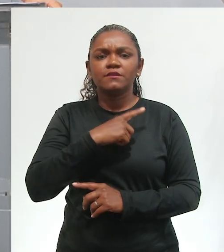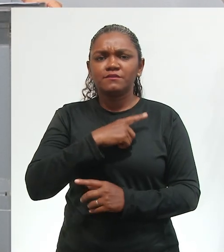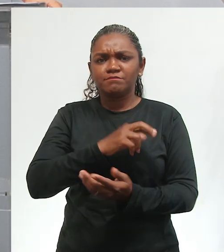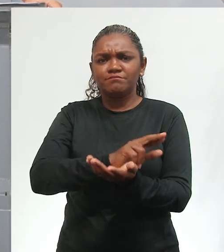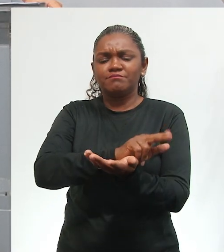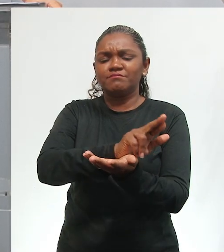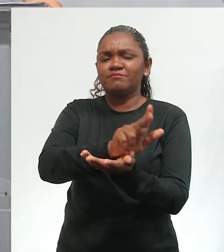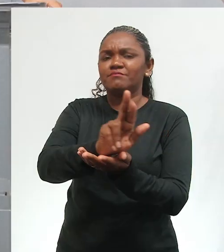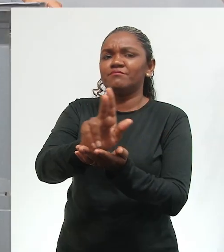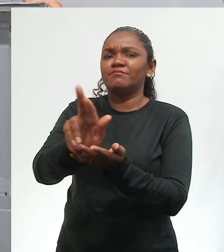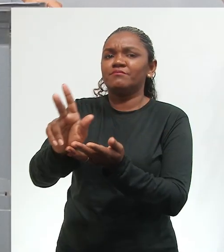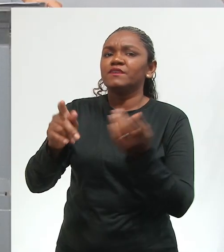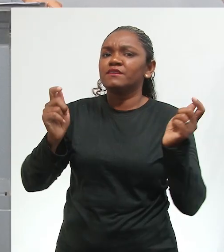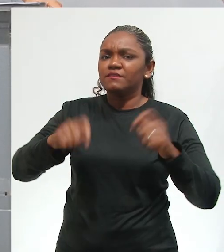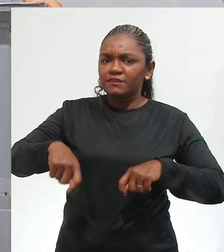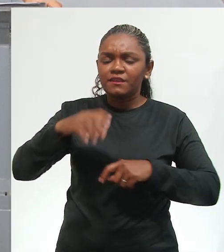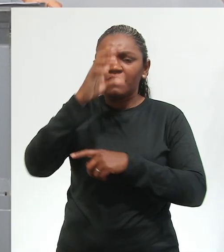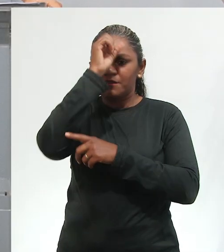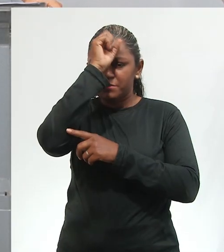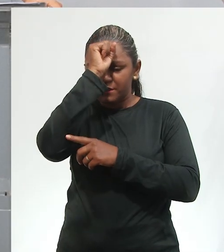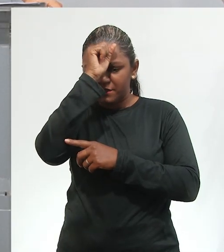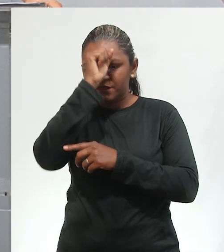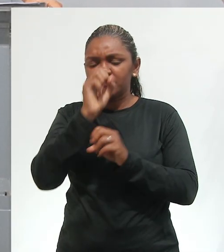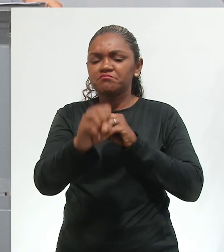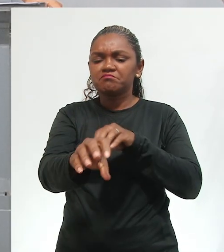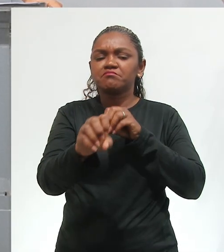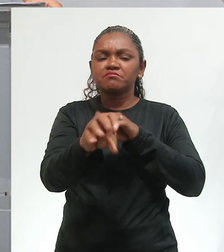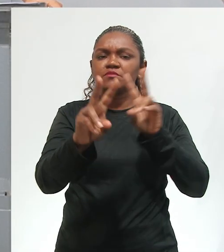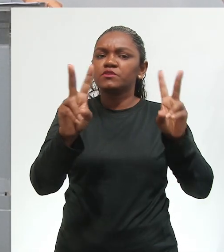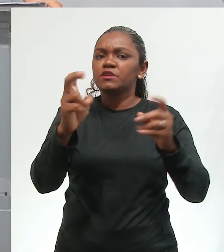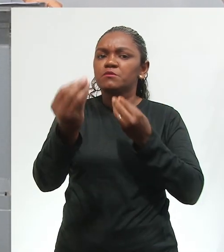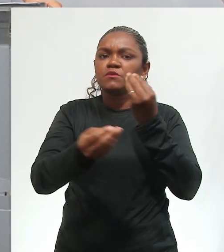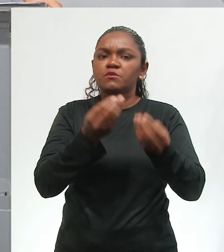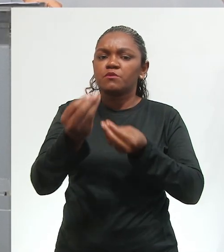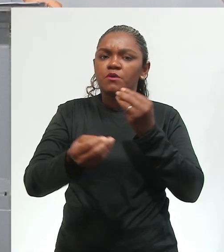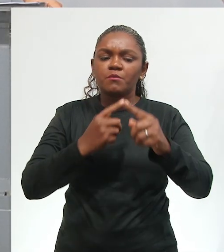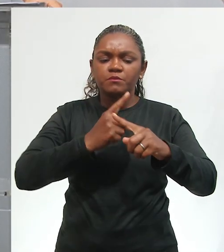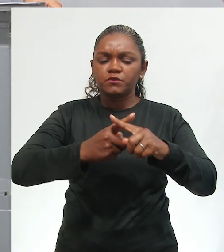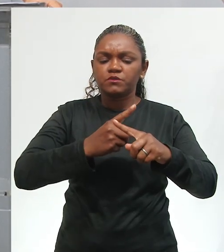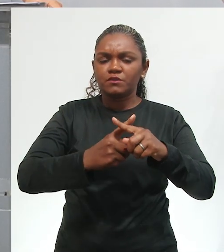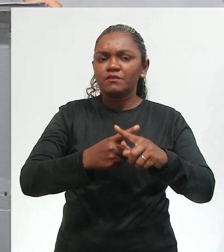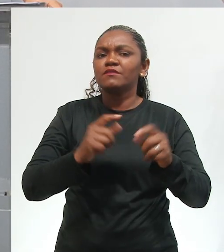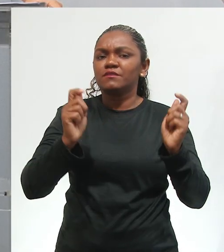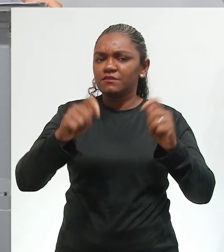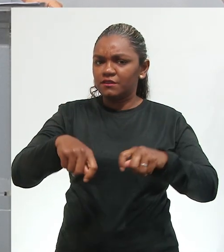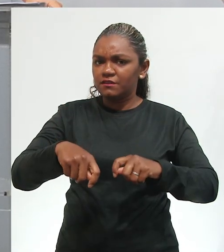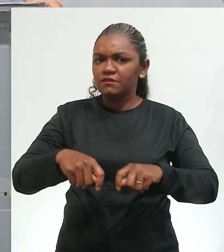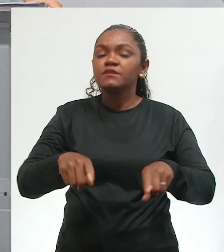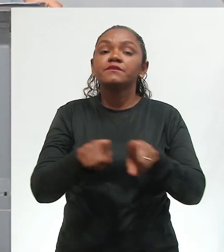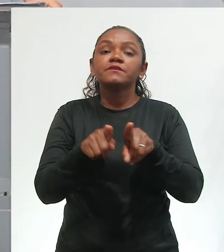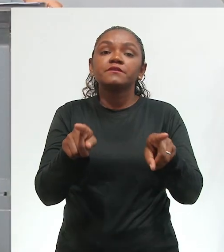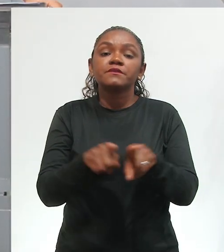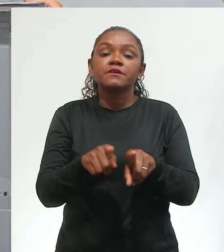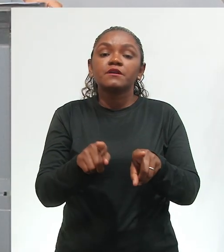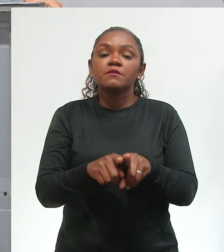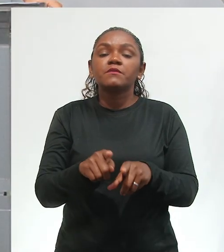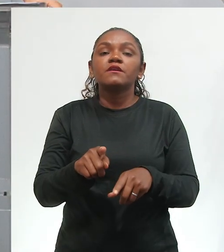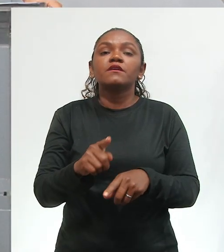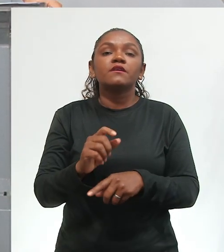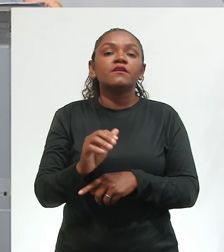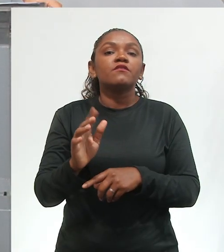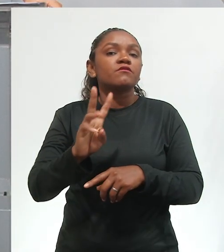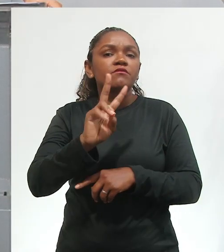Existem diversas outras maneiras para a gente entender processos multiplicativos e que também serão